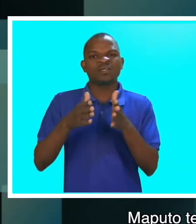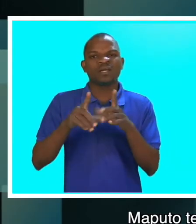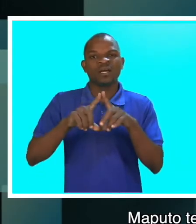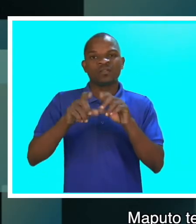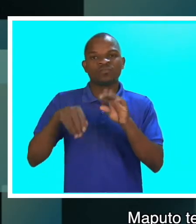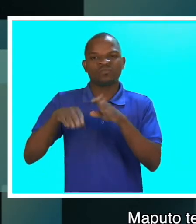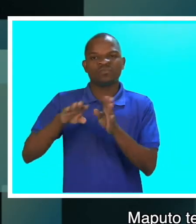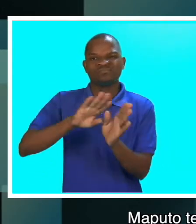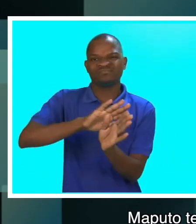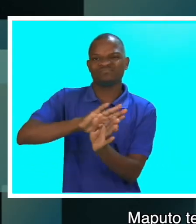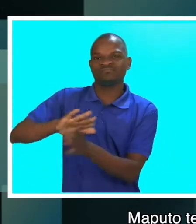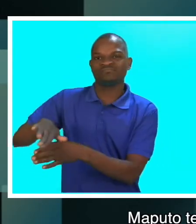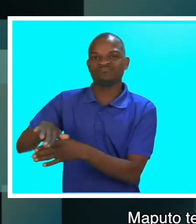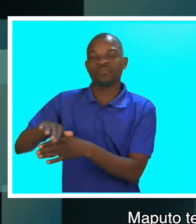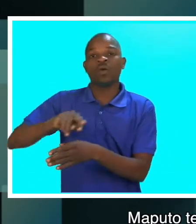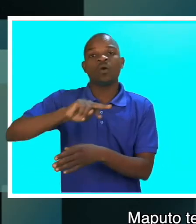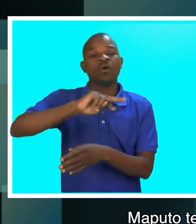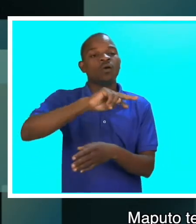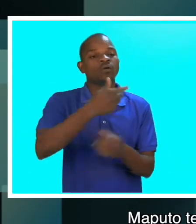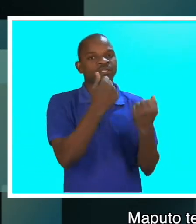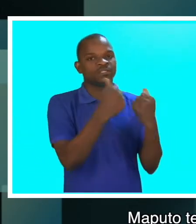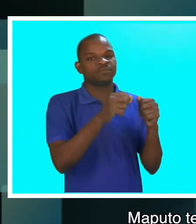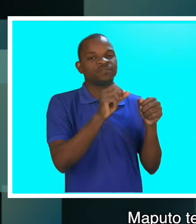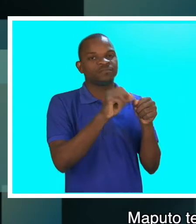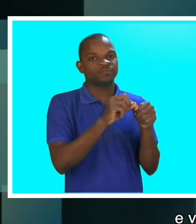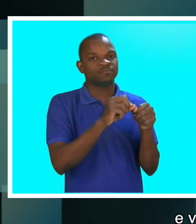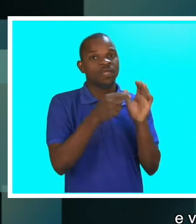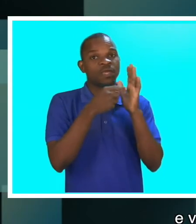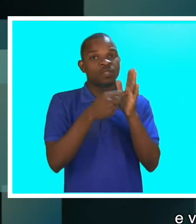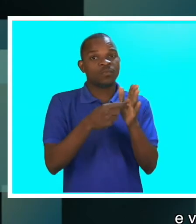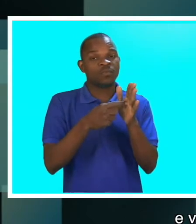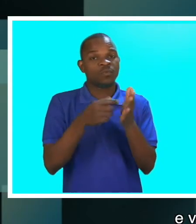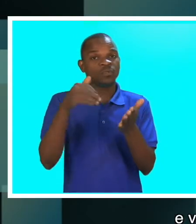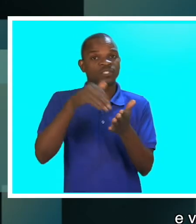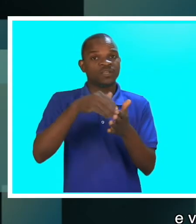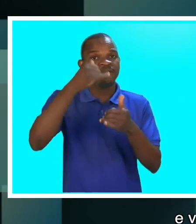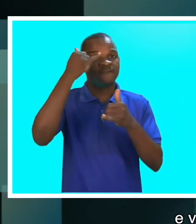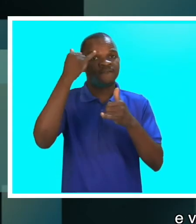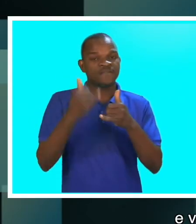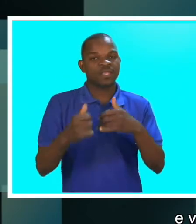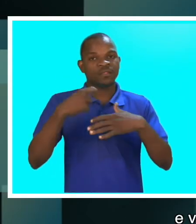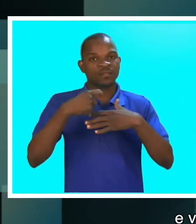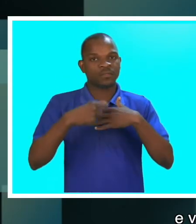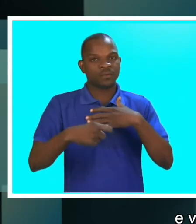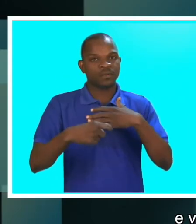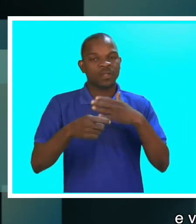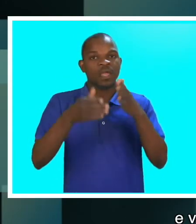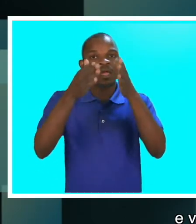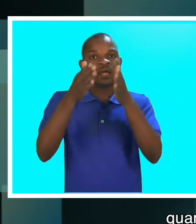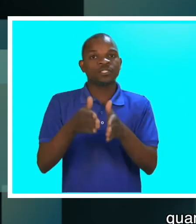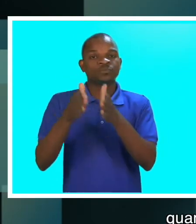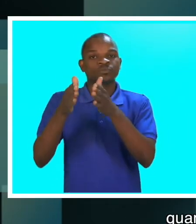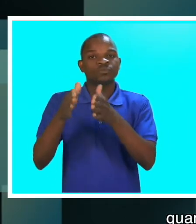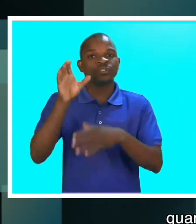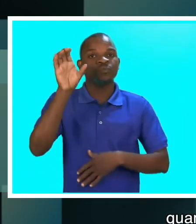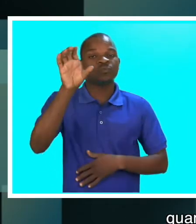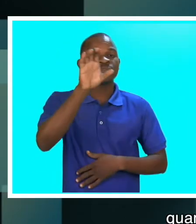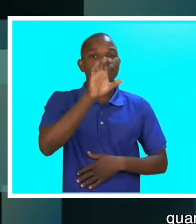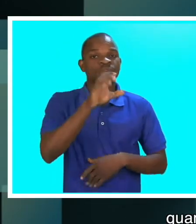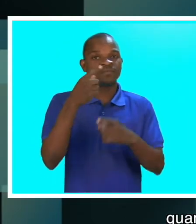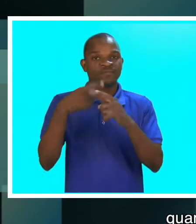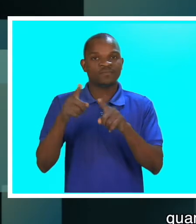divertimentos que fazem com que muitos afastem-se do futebol e vão para outras atividades. Porque, por exemplo, quando chega o fim de semana,